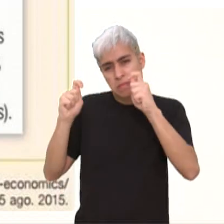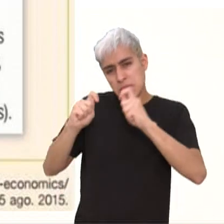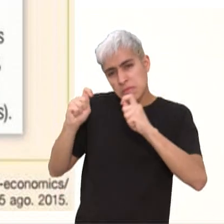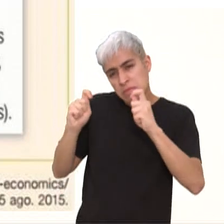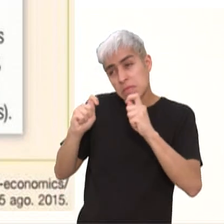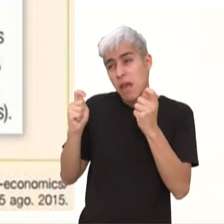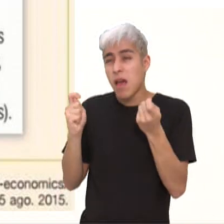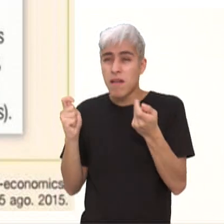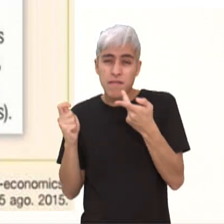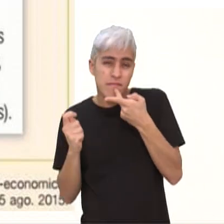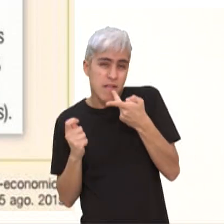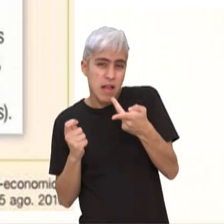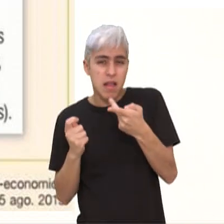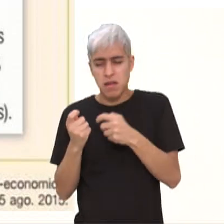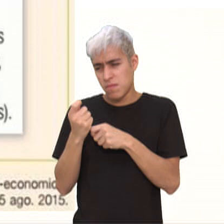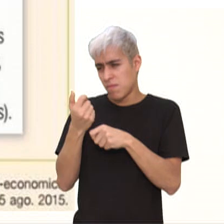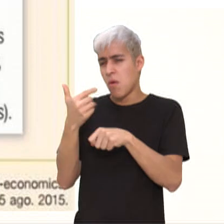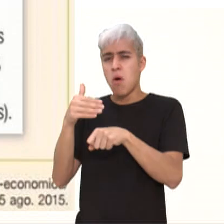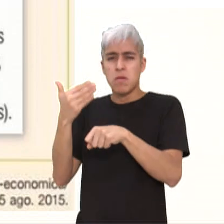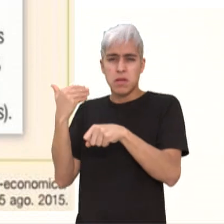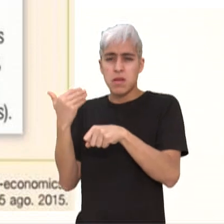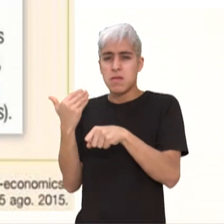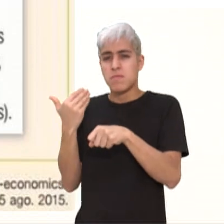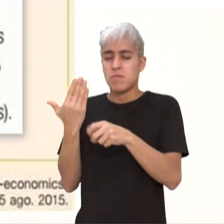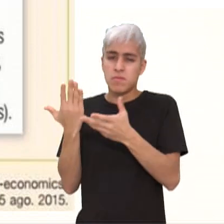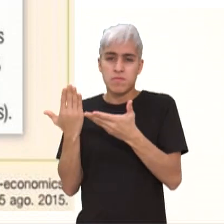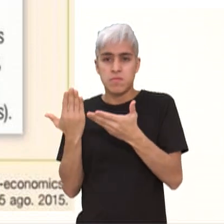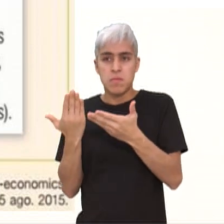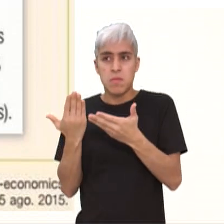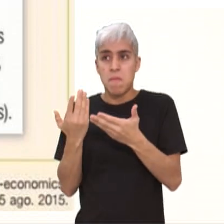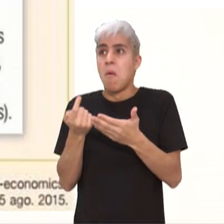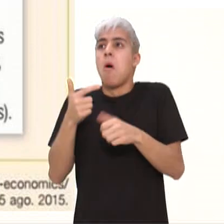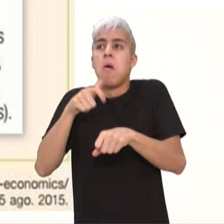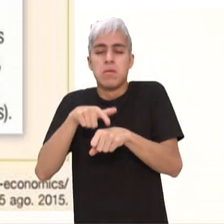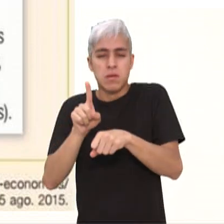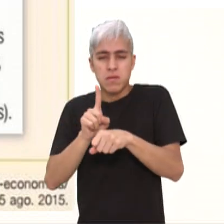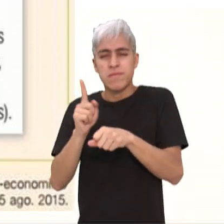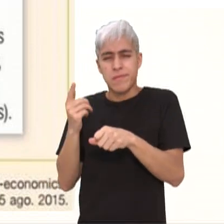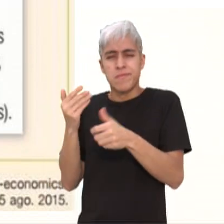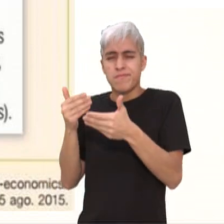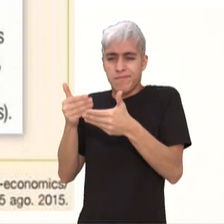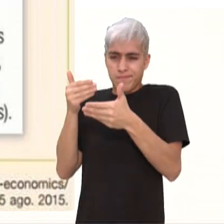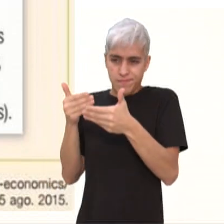dizer que recente, não tão recente assim, mas recente, né?